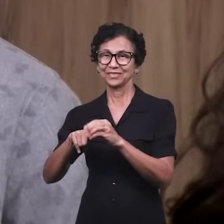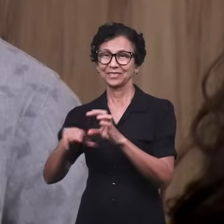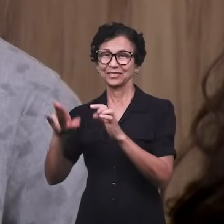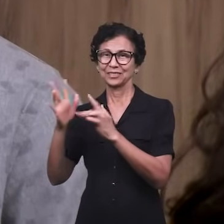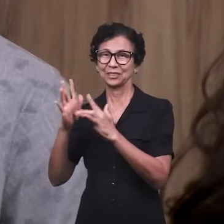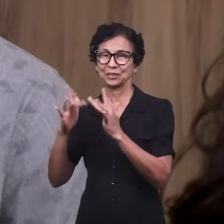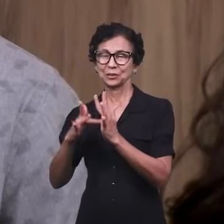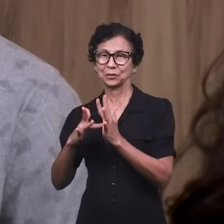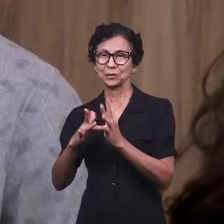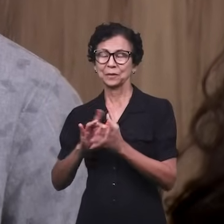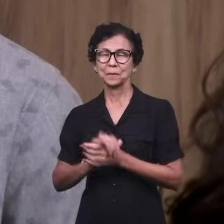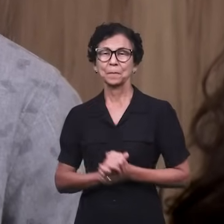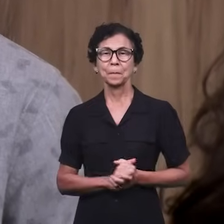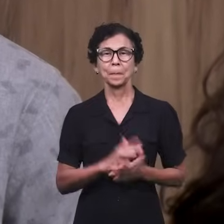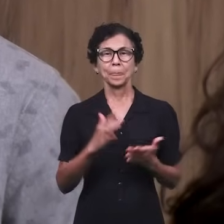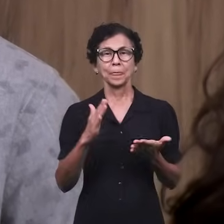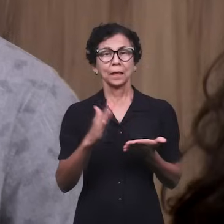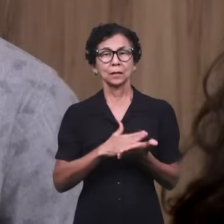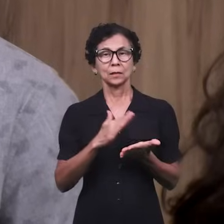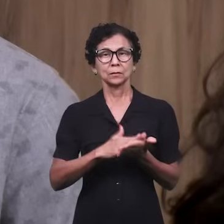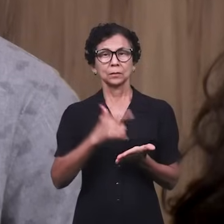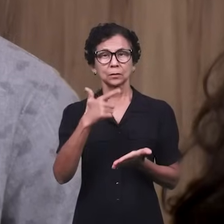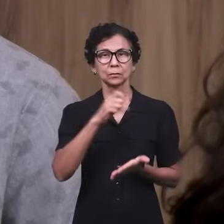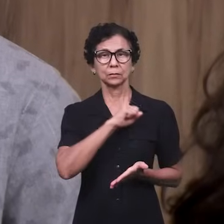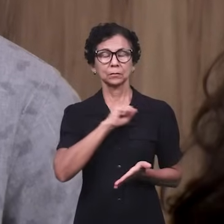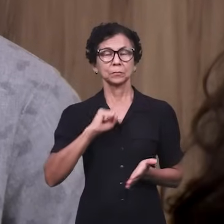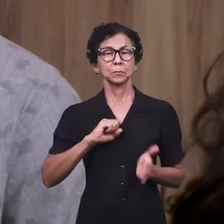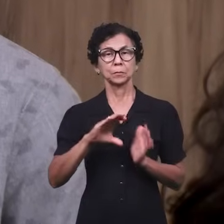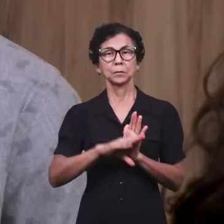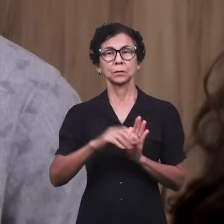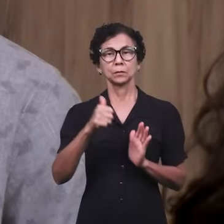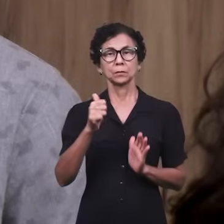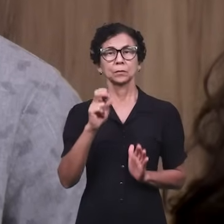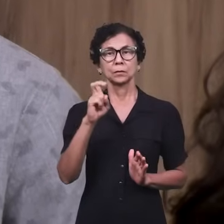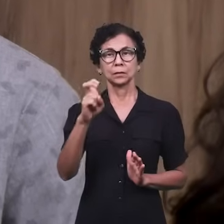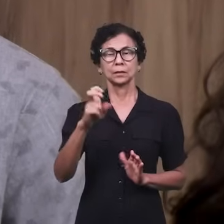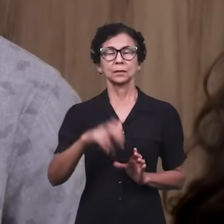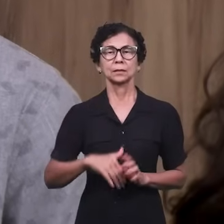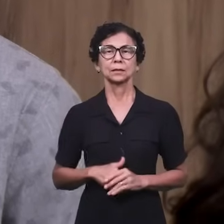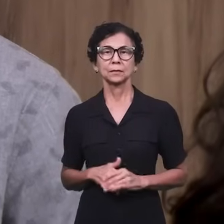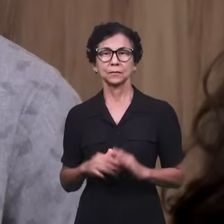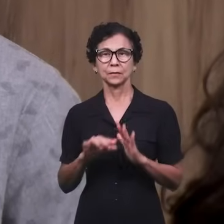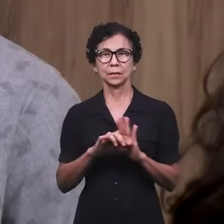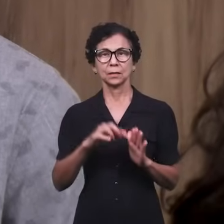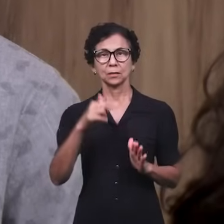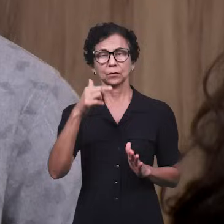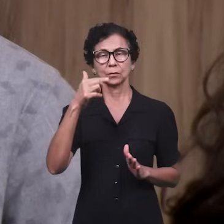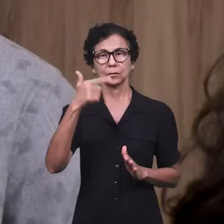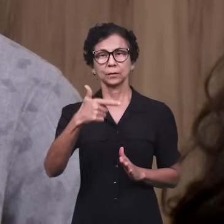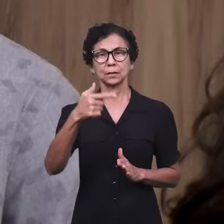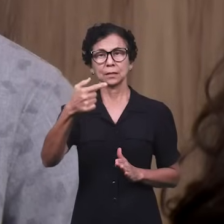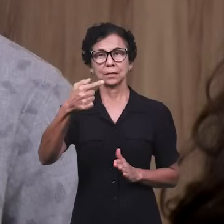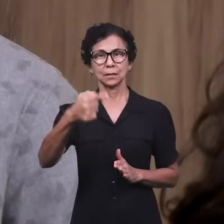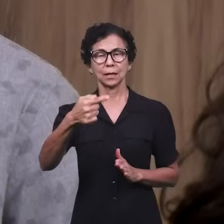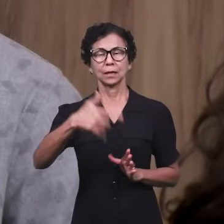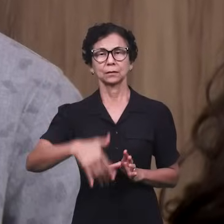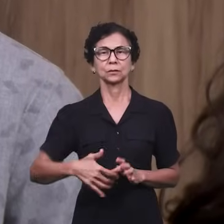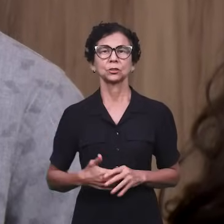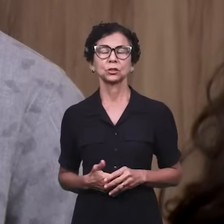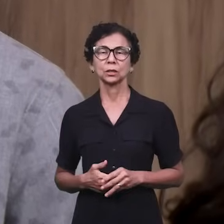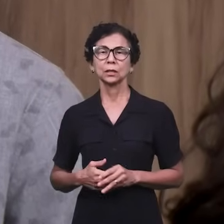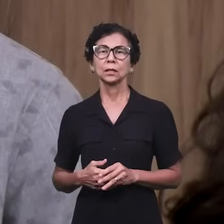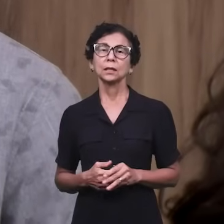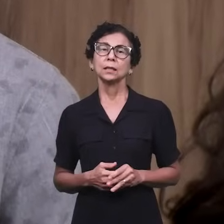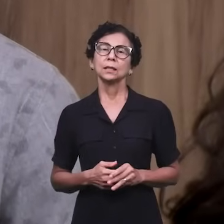foi em segundo Samuel Capítulo 15 eh Versículo 27 que fala da